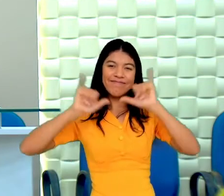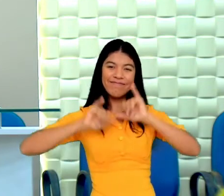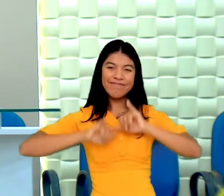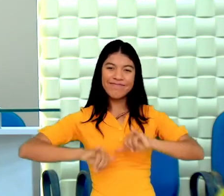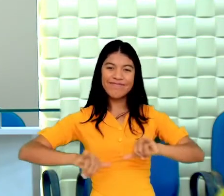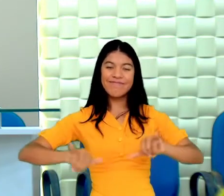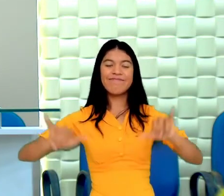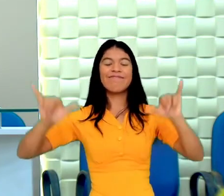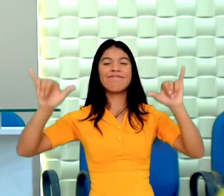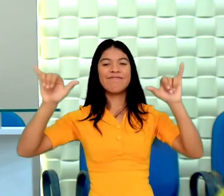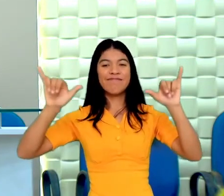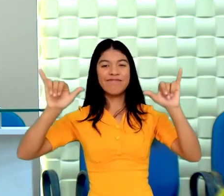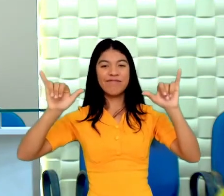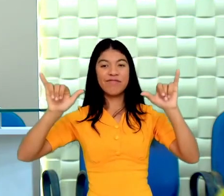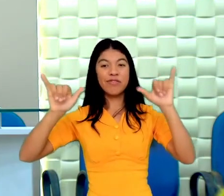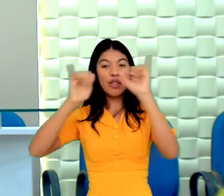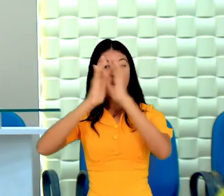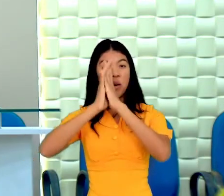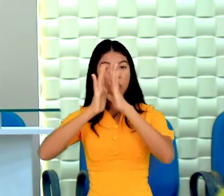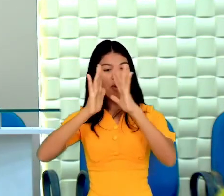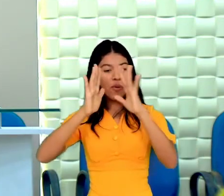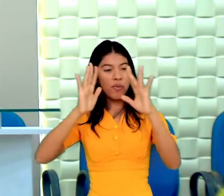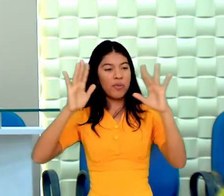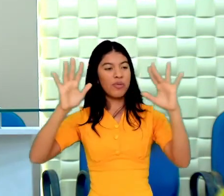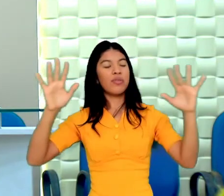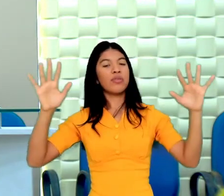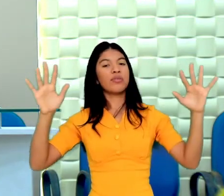de algo tão glorioso.